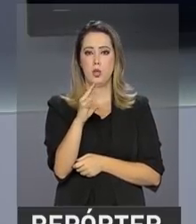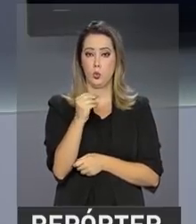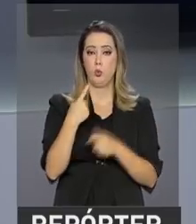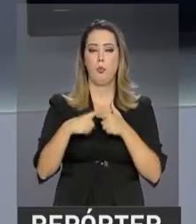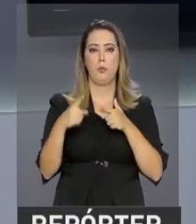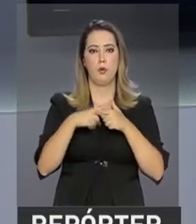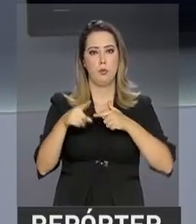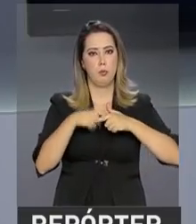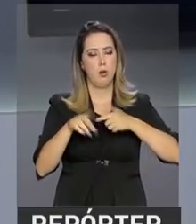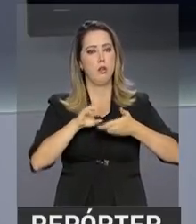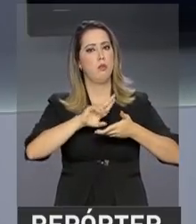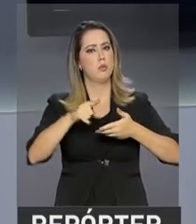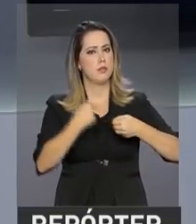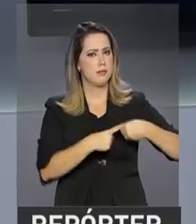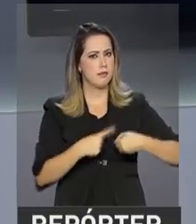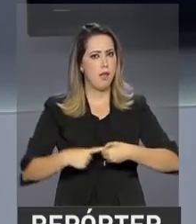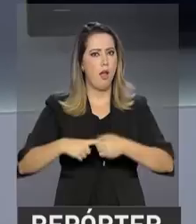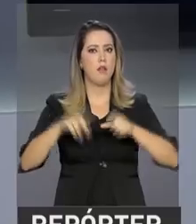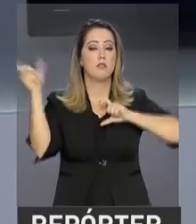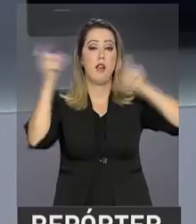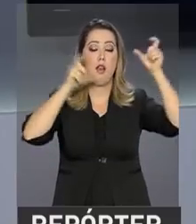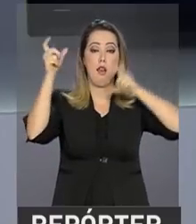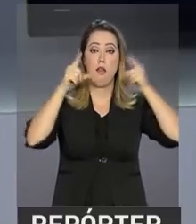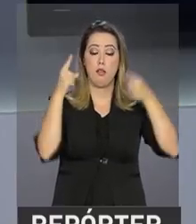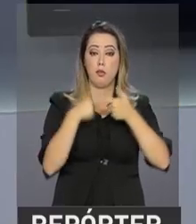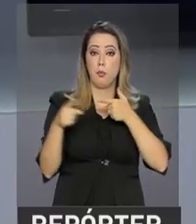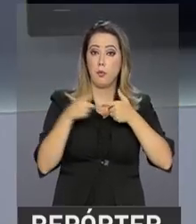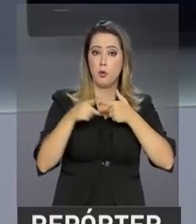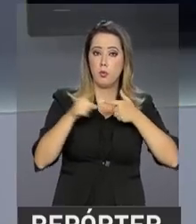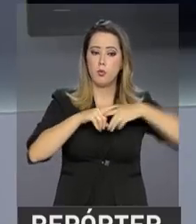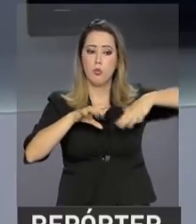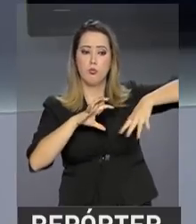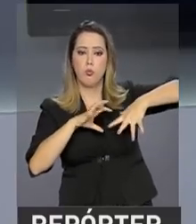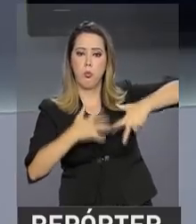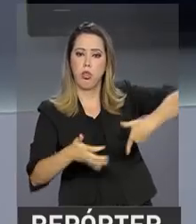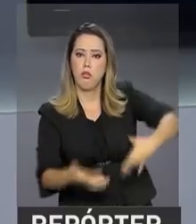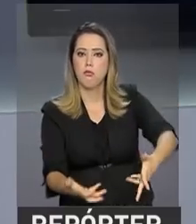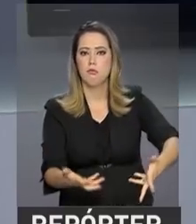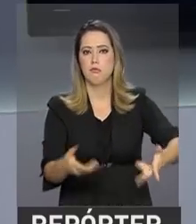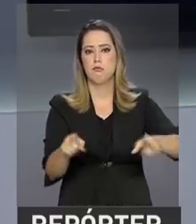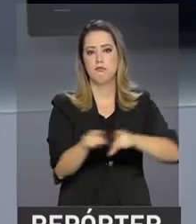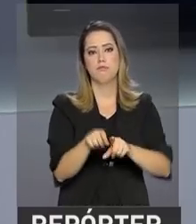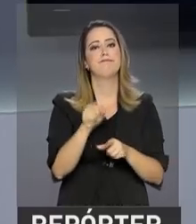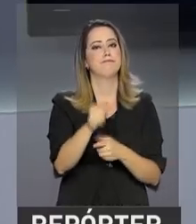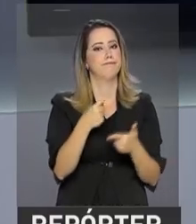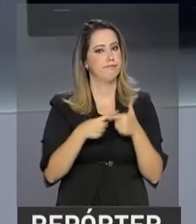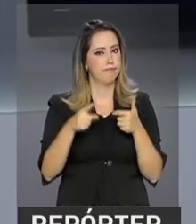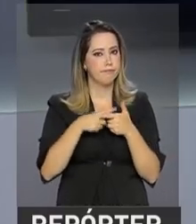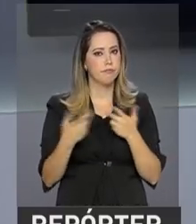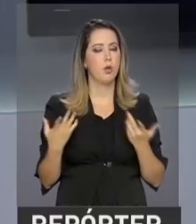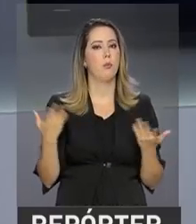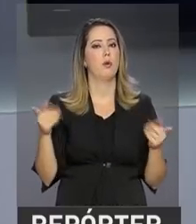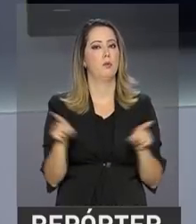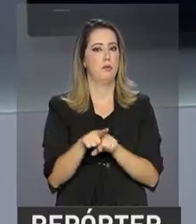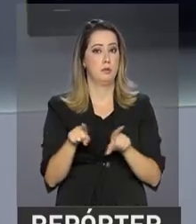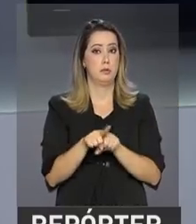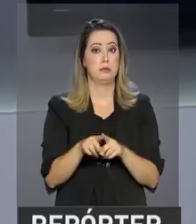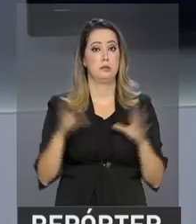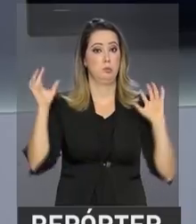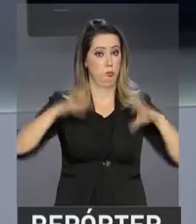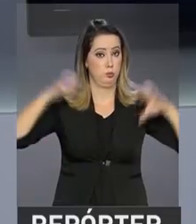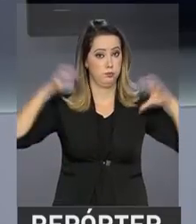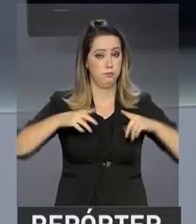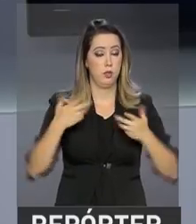caeté e pedro leopoldo também na região metropolitana já decretaram situação de emergência o ministro da integração